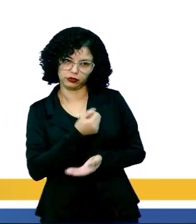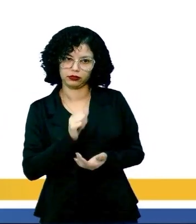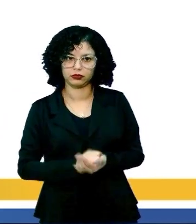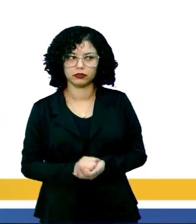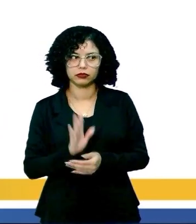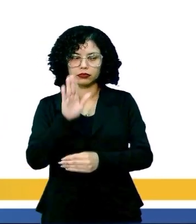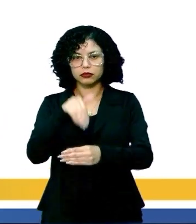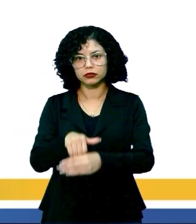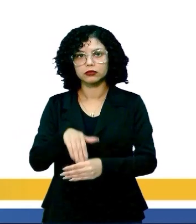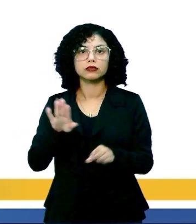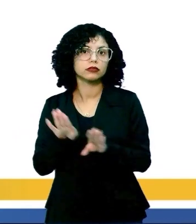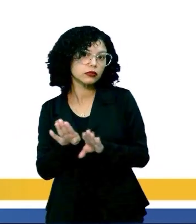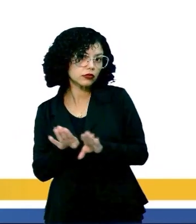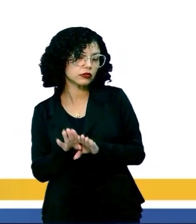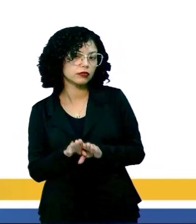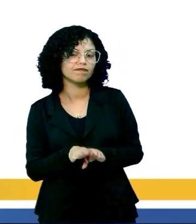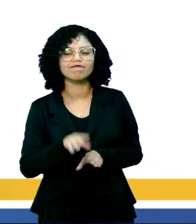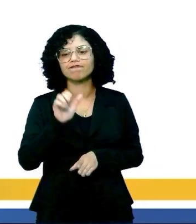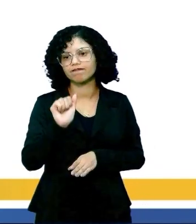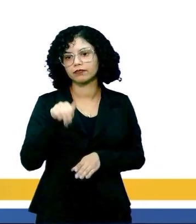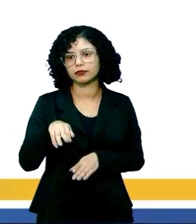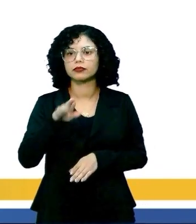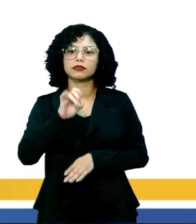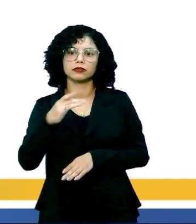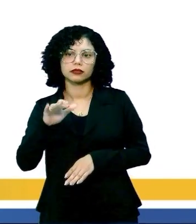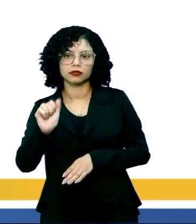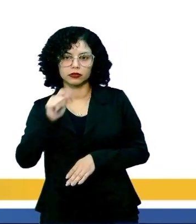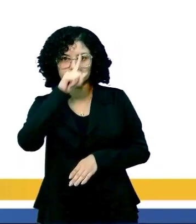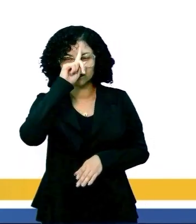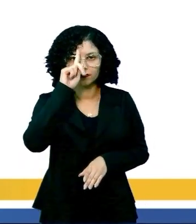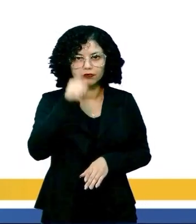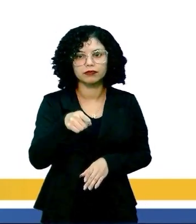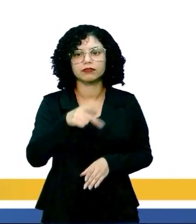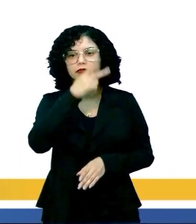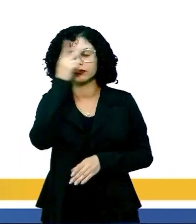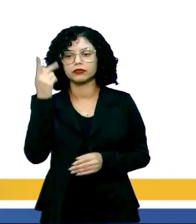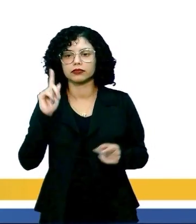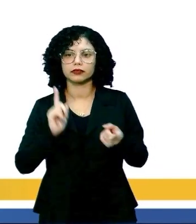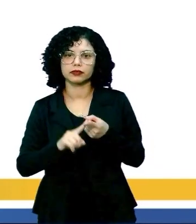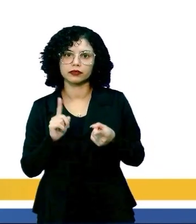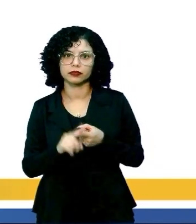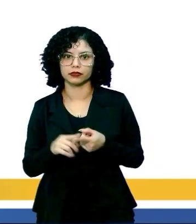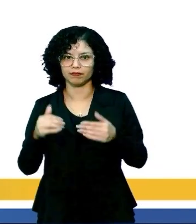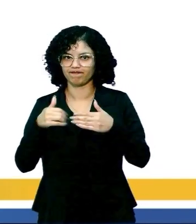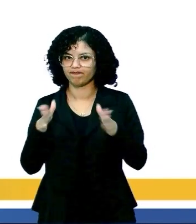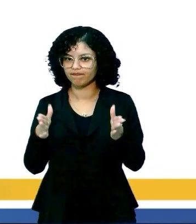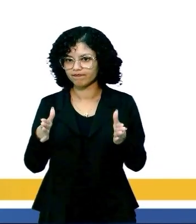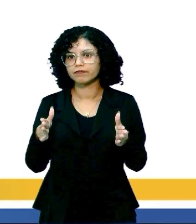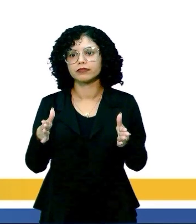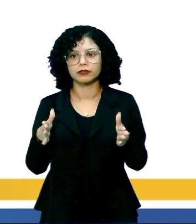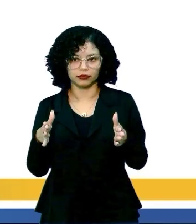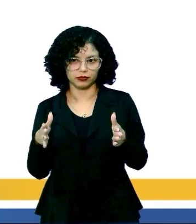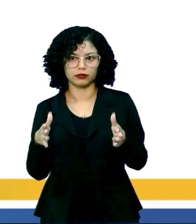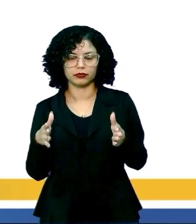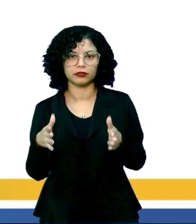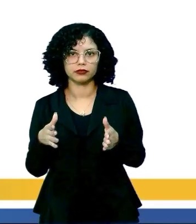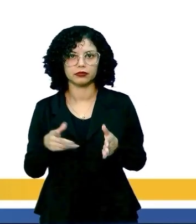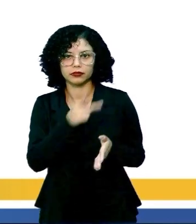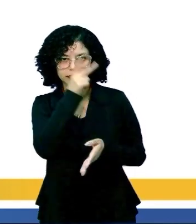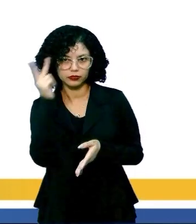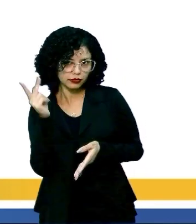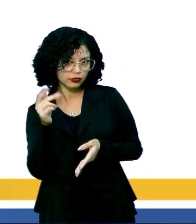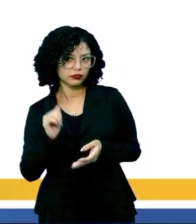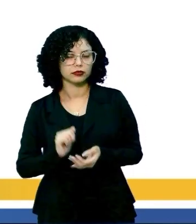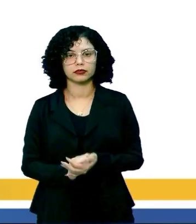da votação, e também as ameaças que eram feitas às pessoas, porque o voto ele era aberto. Então o eleitor, ele